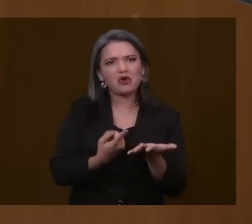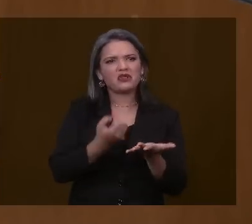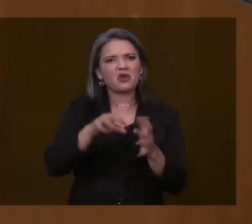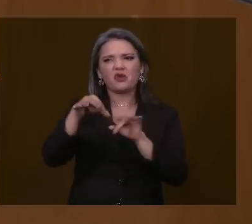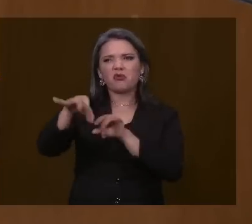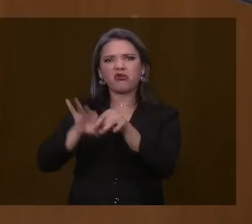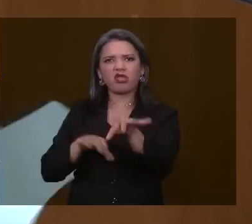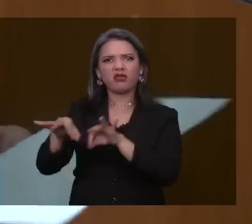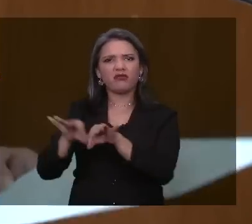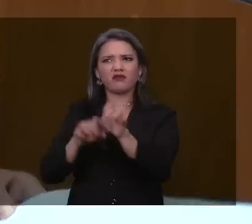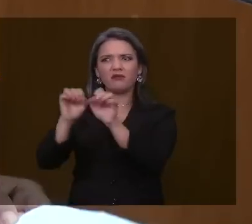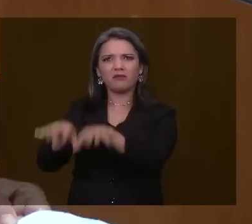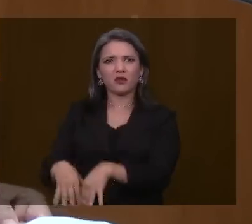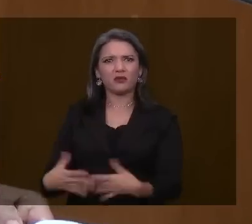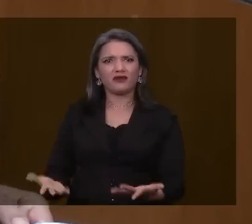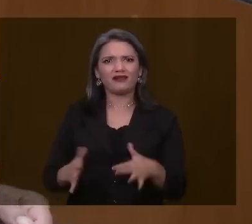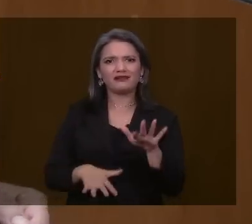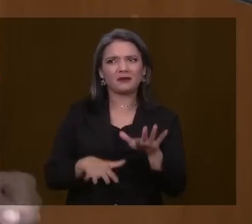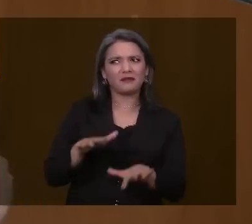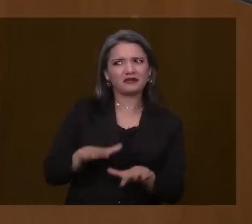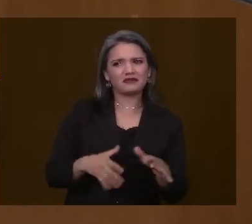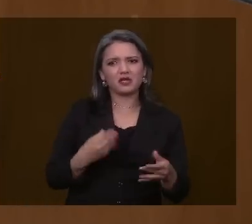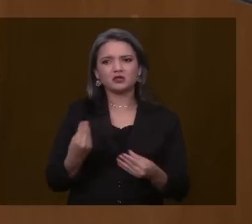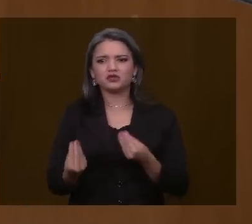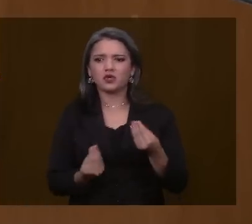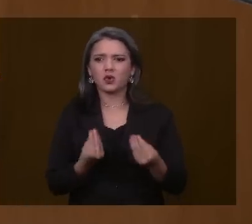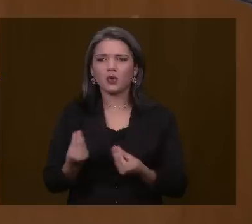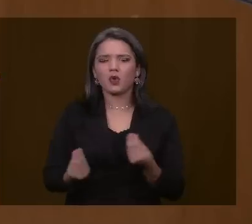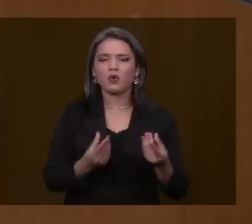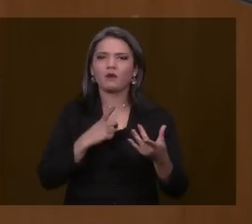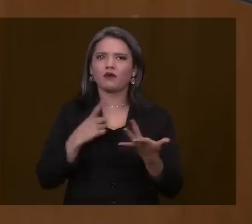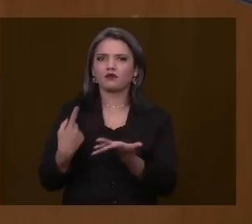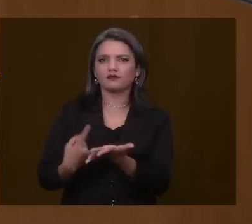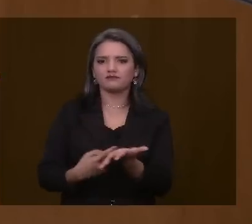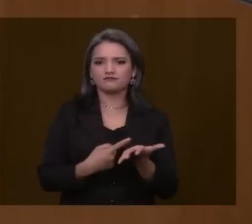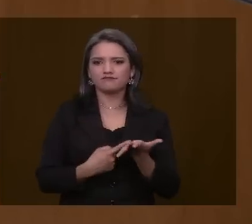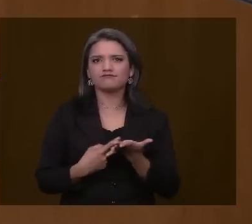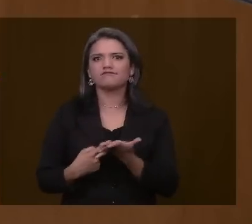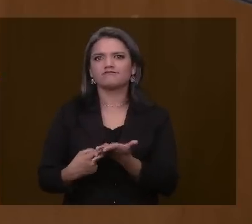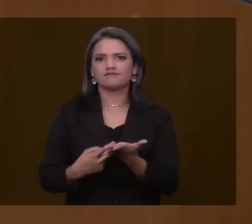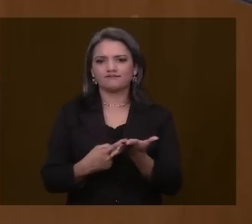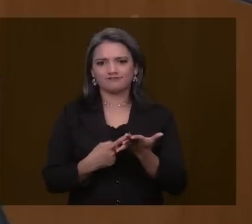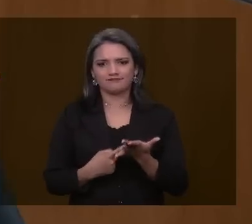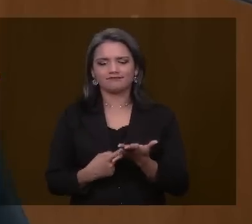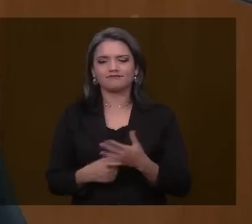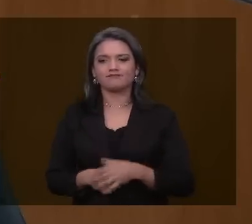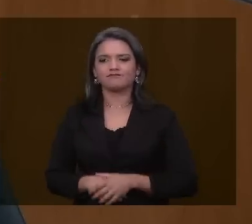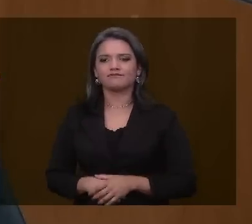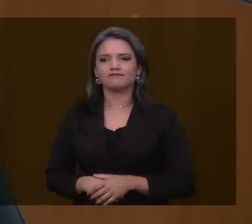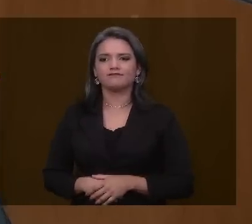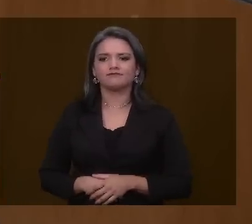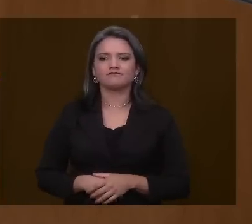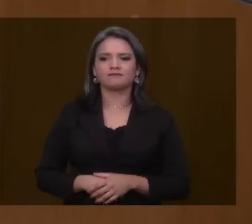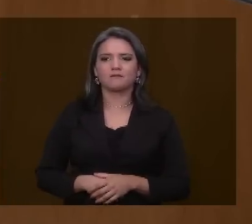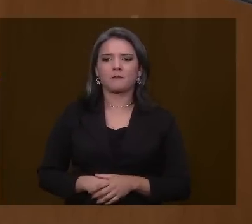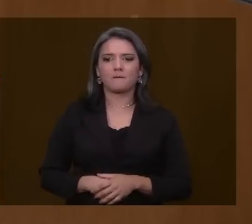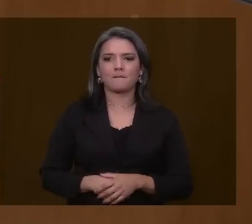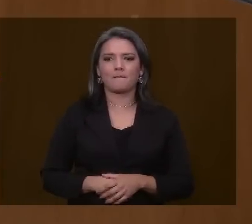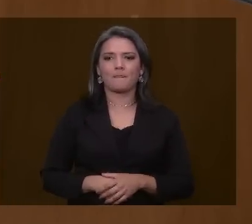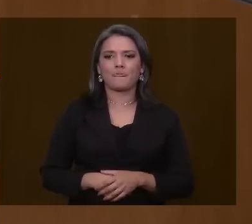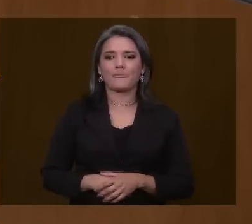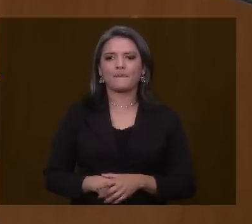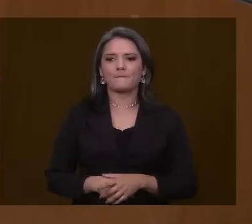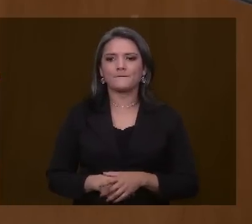do alinhamento do eleito com as forças oligárquicas dominantes. A justiça